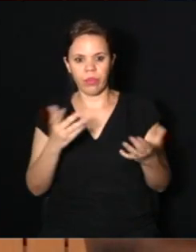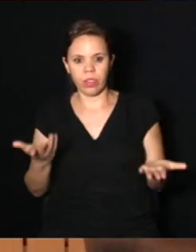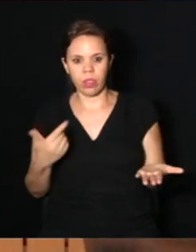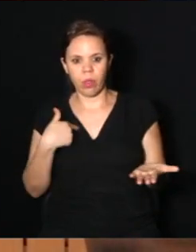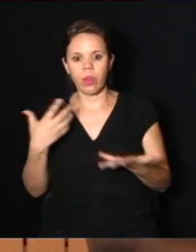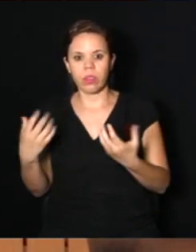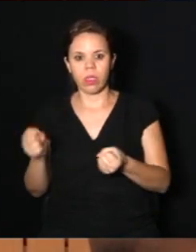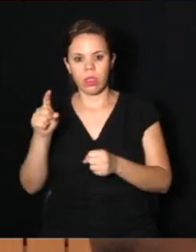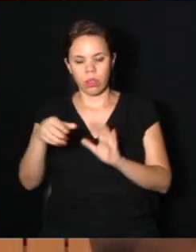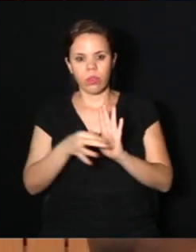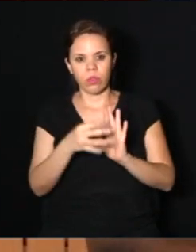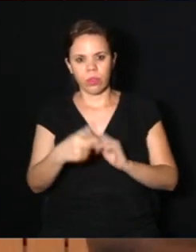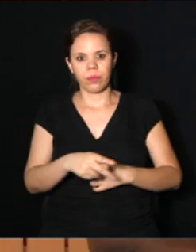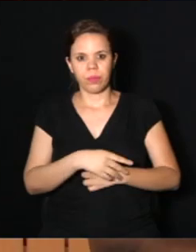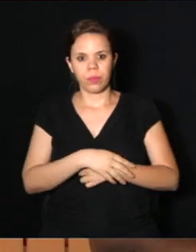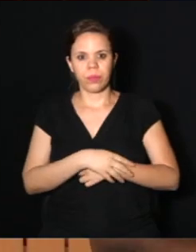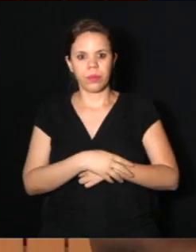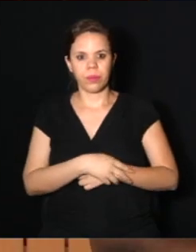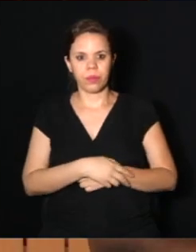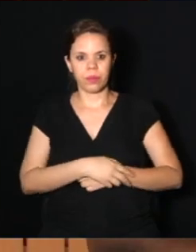a sugestão.